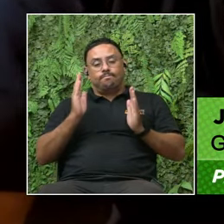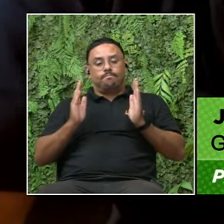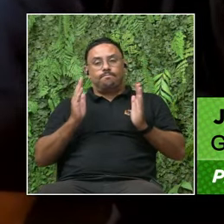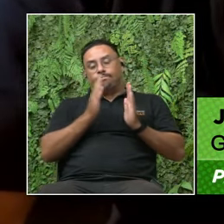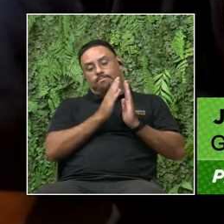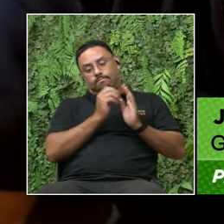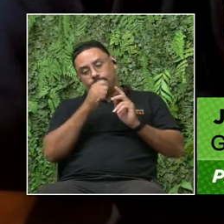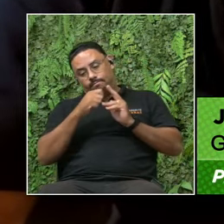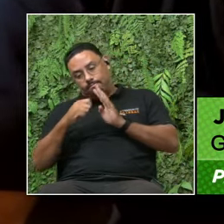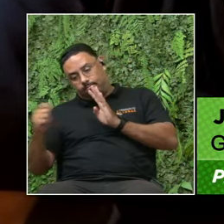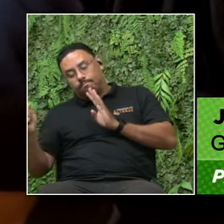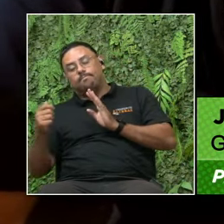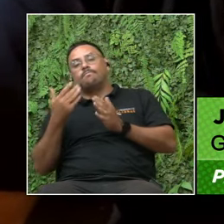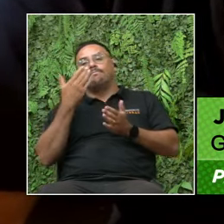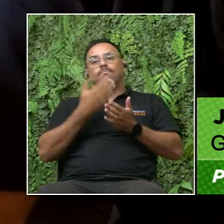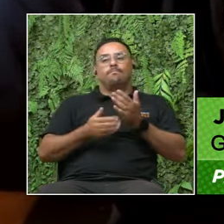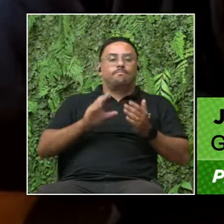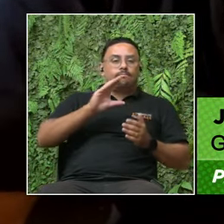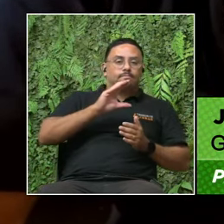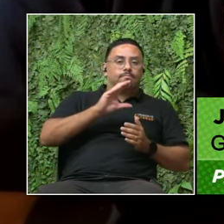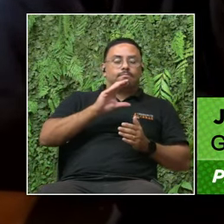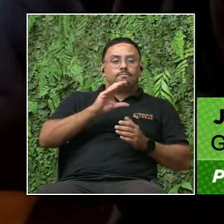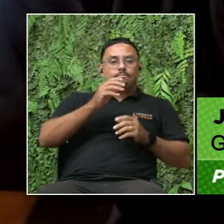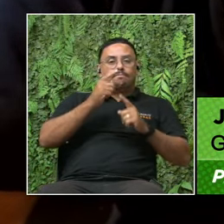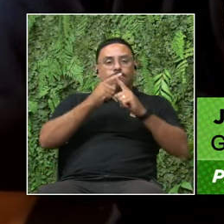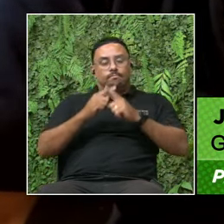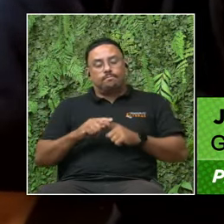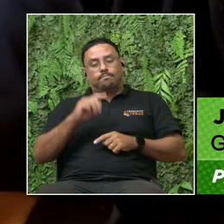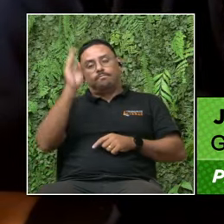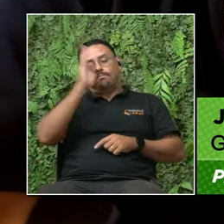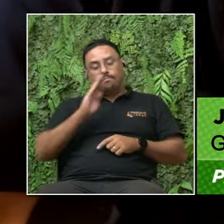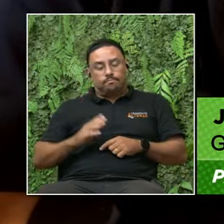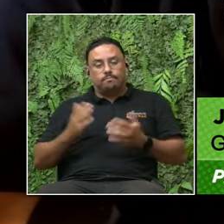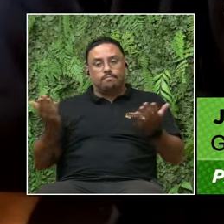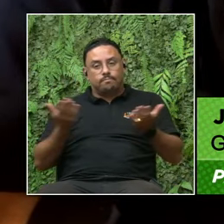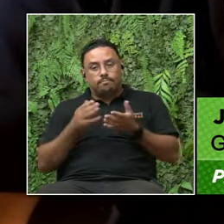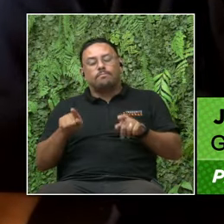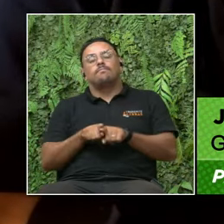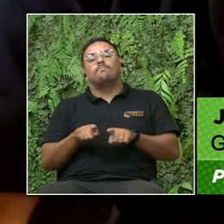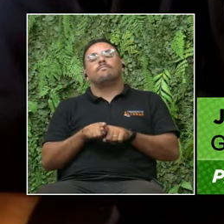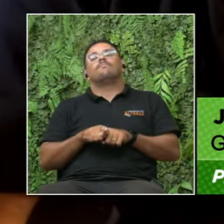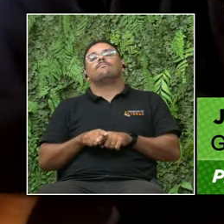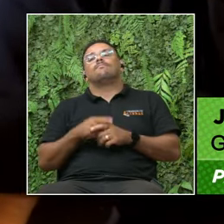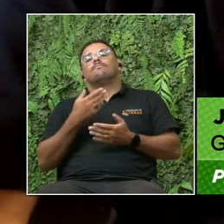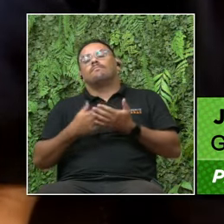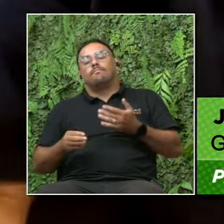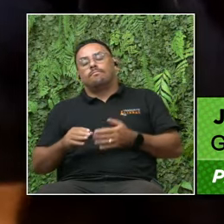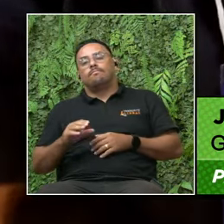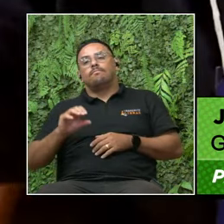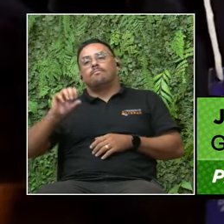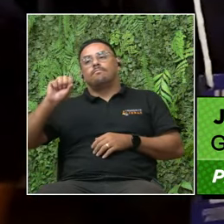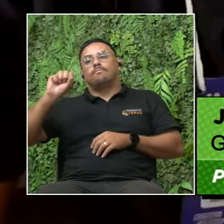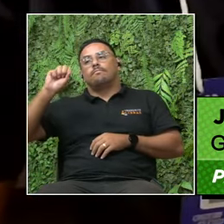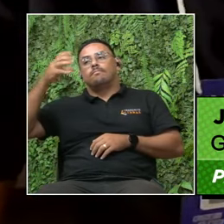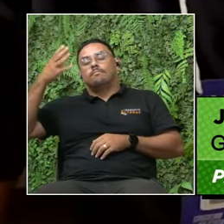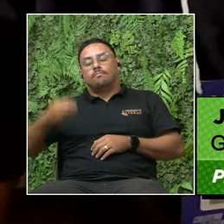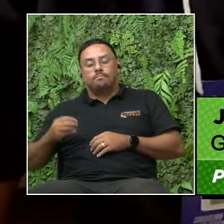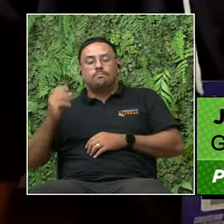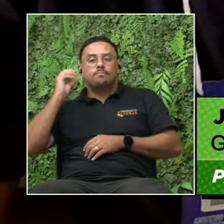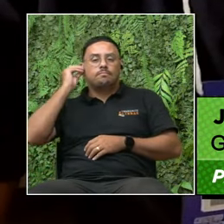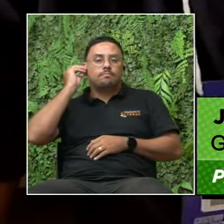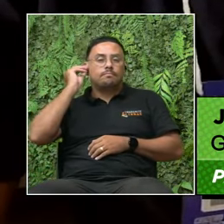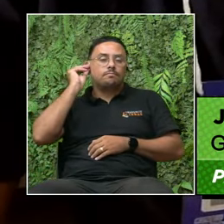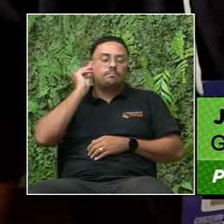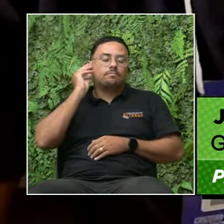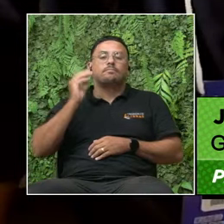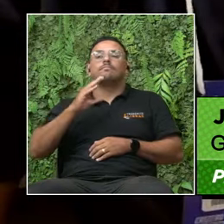já tem eliminado da copa do Brasil acaba de perder uma final de Campeonato Mineiro e tem apenas a sul-americana e o campeonato brasileiro e se fraquejar no